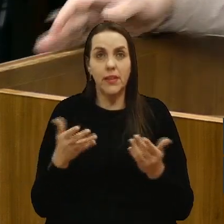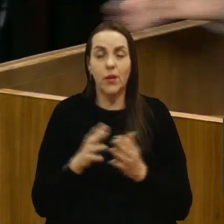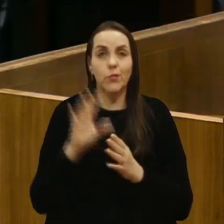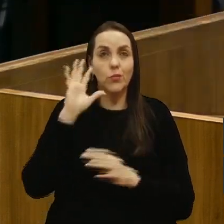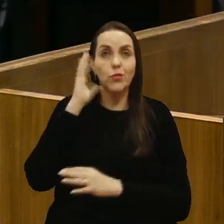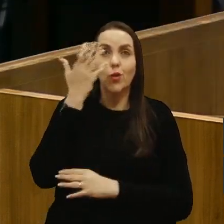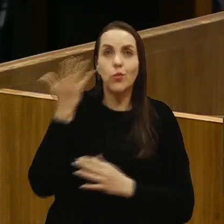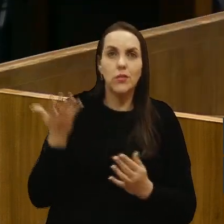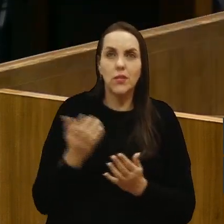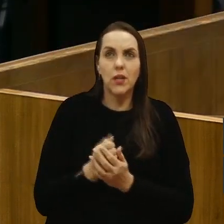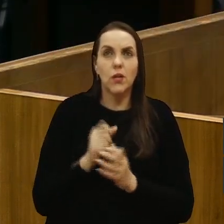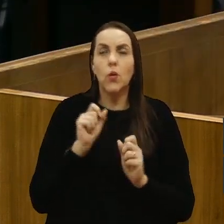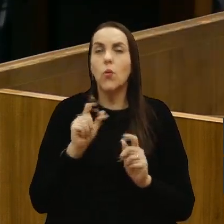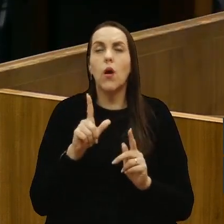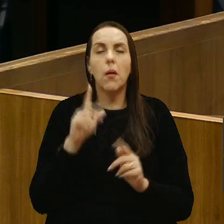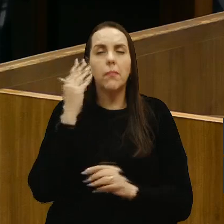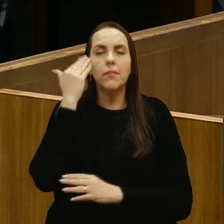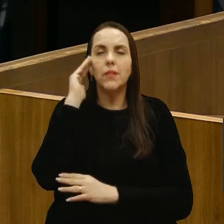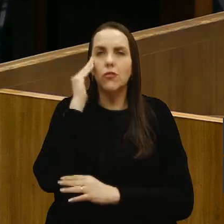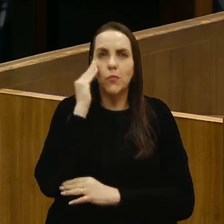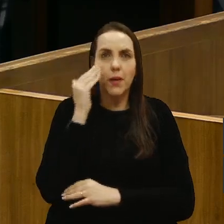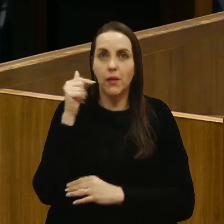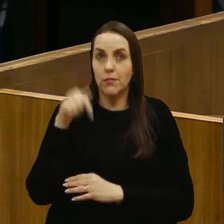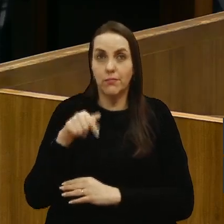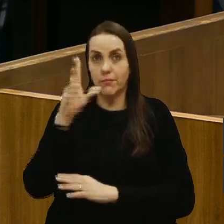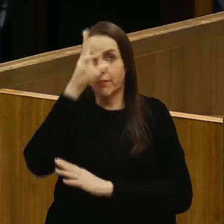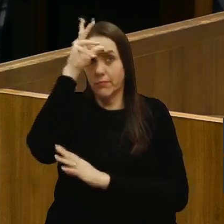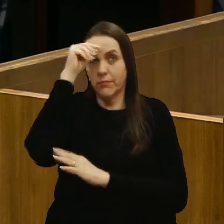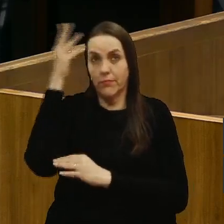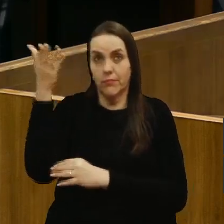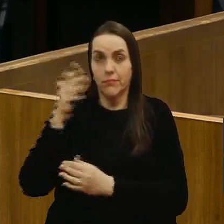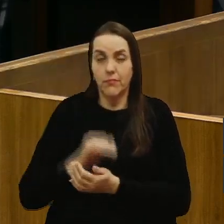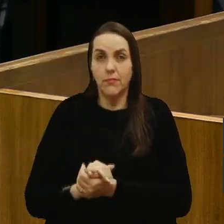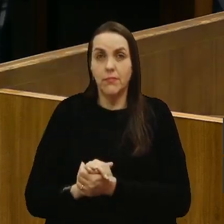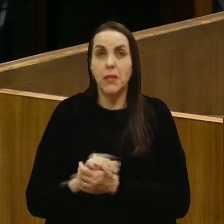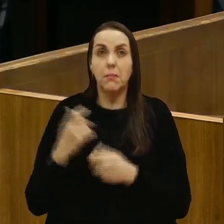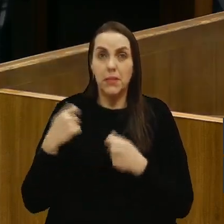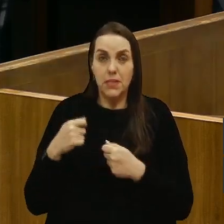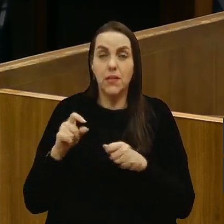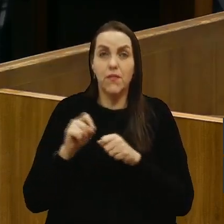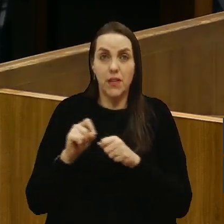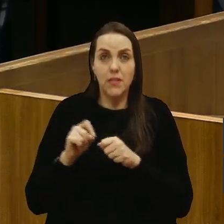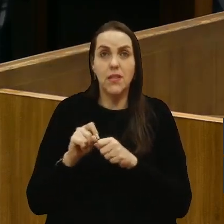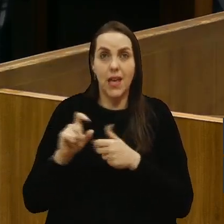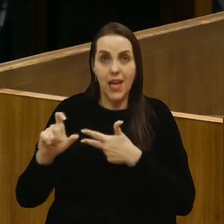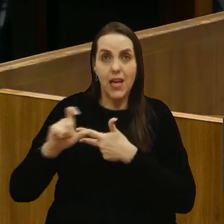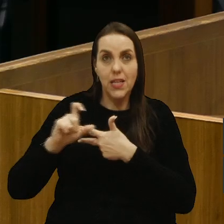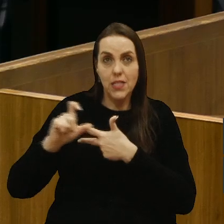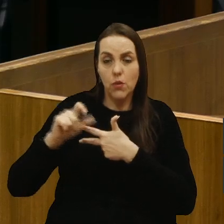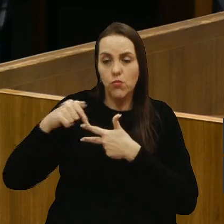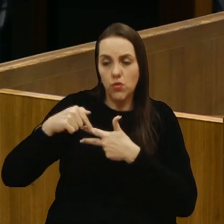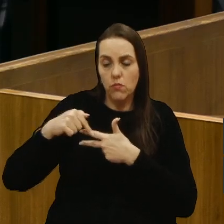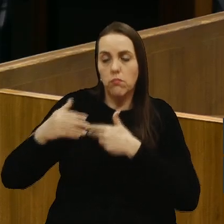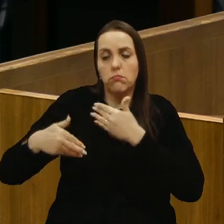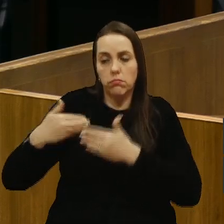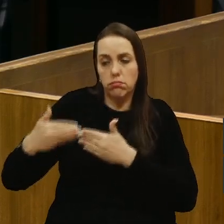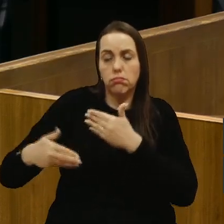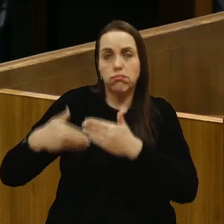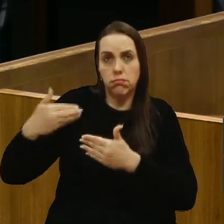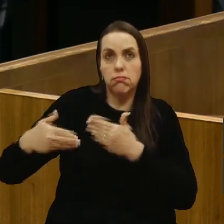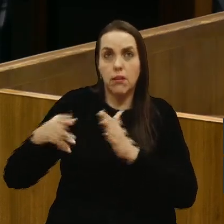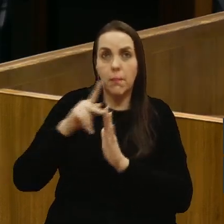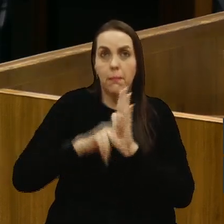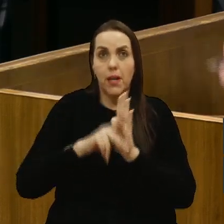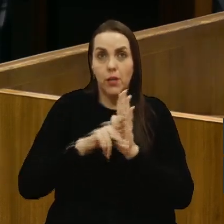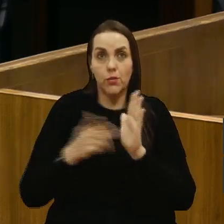soluções, qual que é a minha concepção de executivo? Eu acho que o executivo tem que ir executando, botando os planos deles em dia ali, e